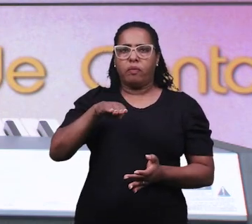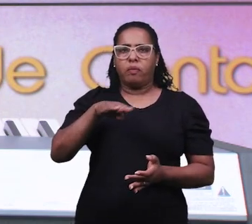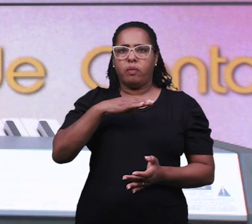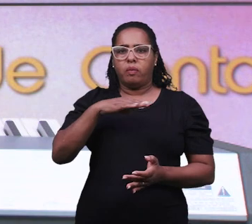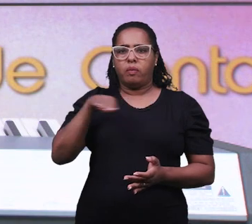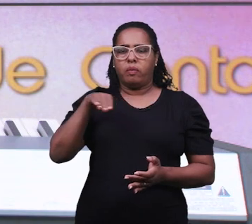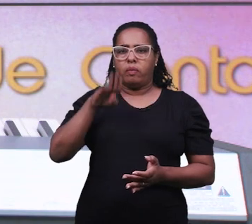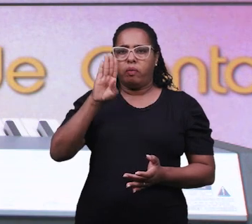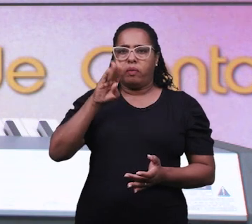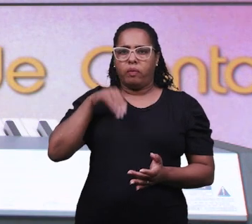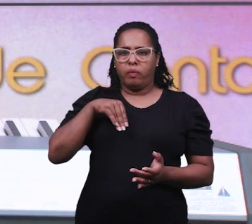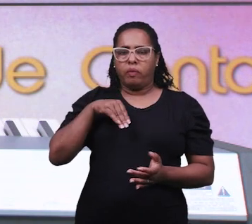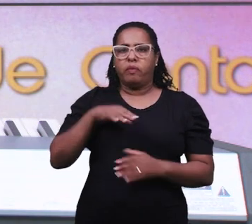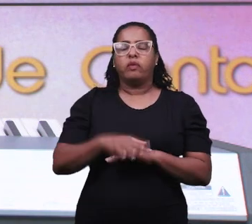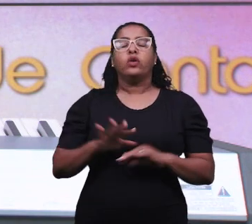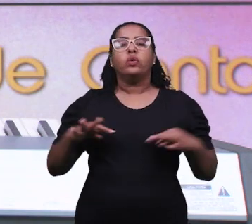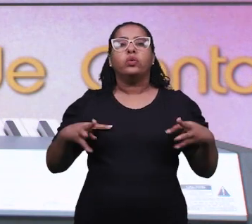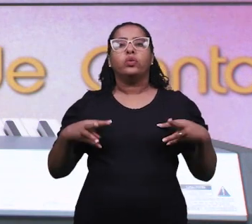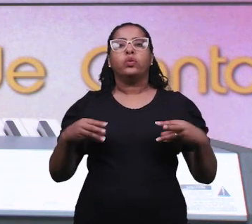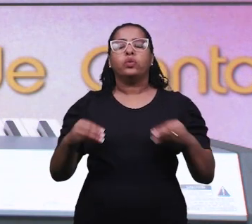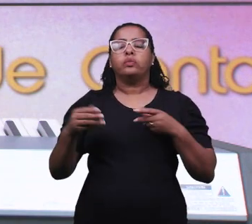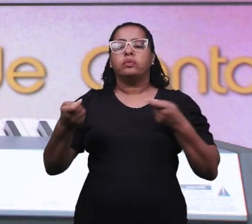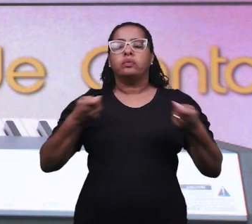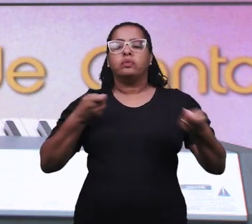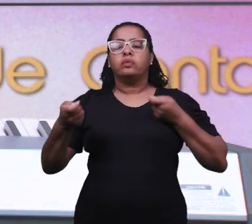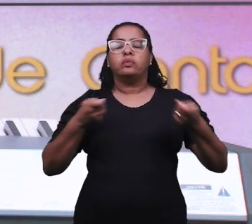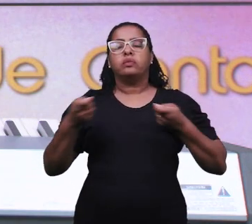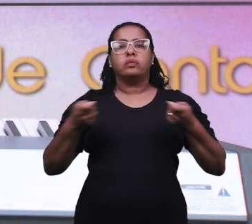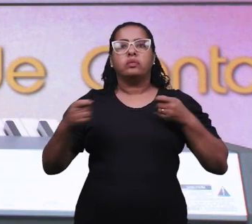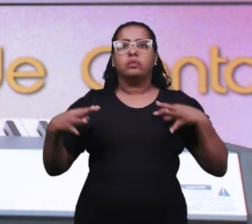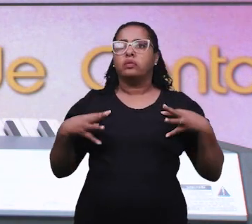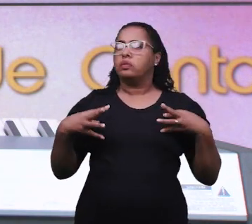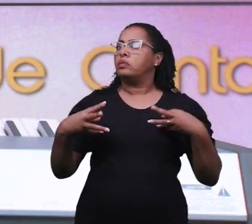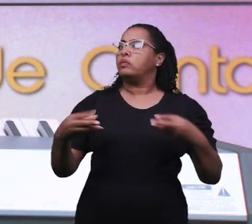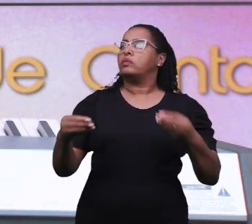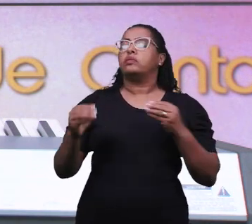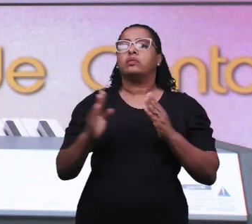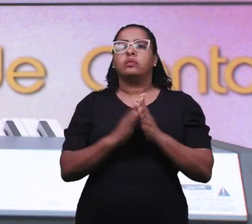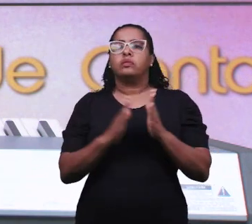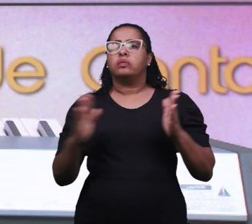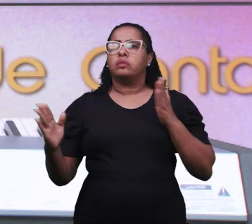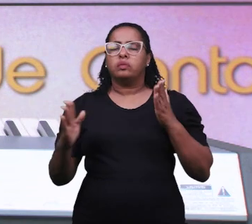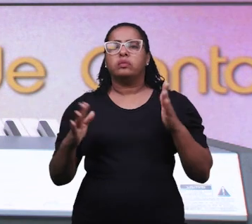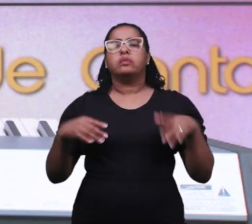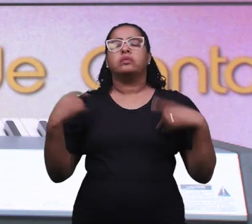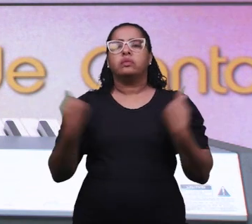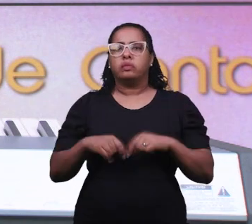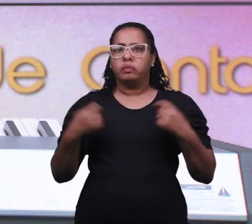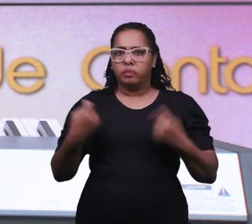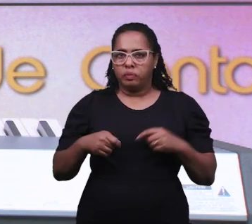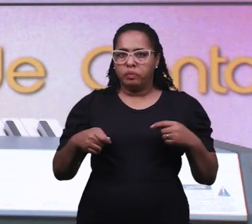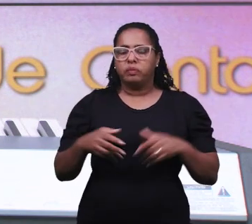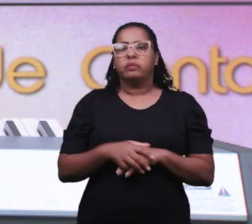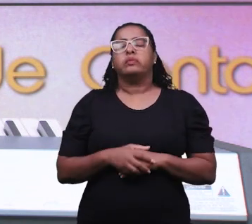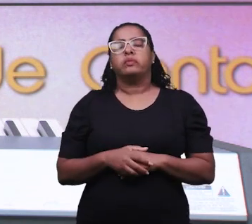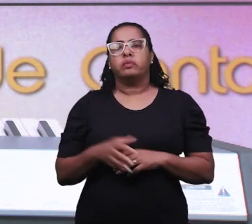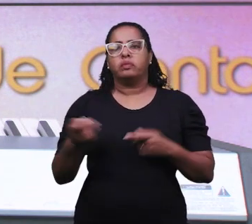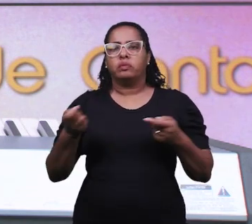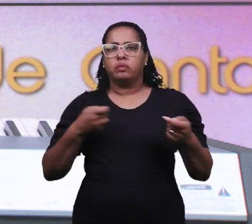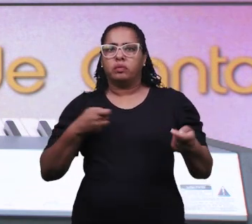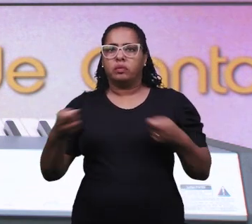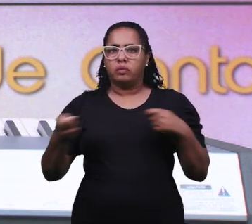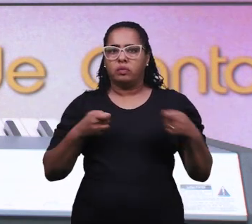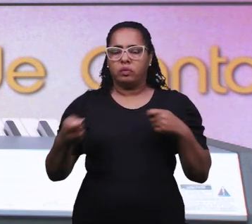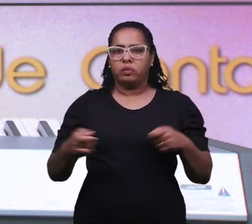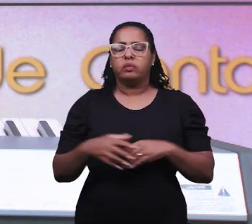equilíbrio. Toda produção vocal precisa de equilíbrio. O tempo inteiro a gente precisa relacionar as nossas atividades vocais a